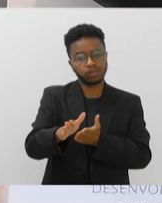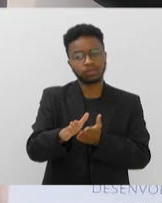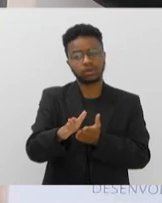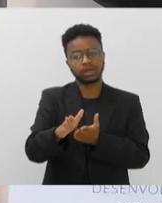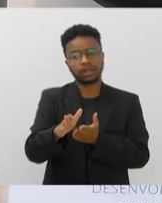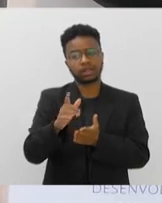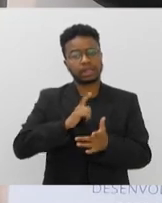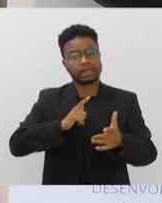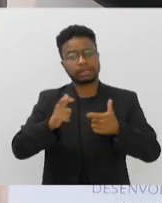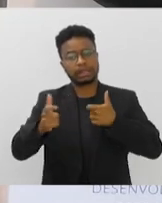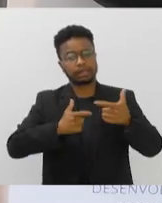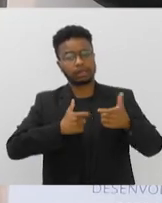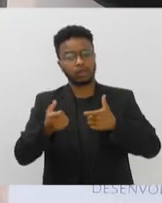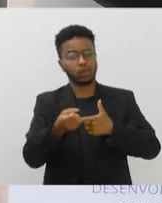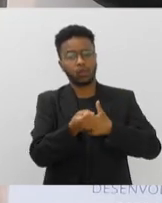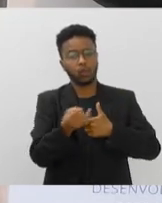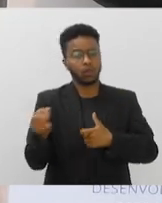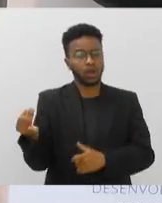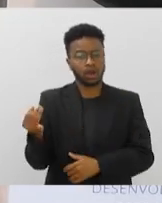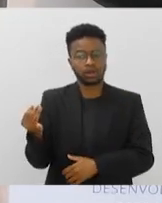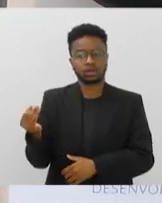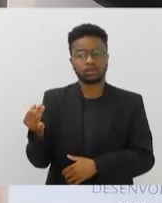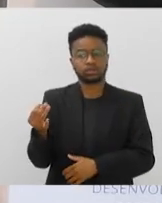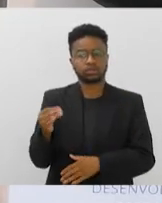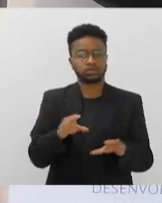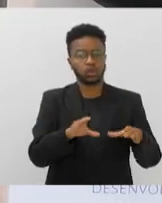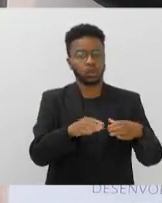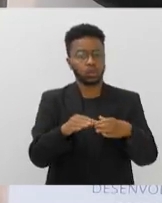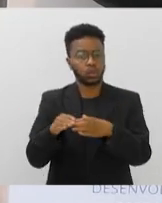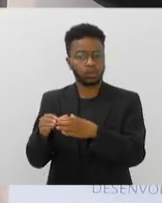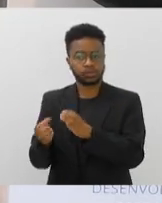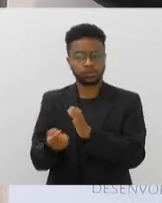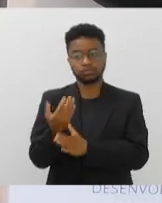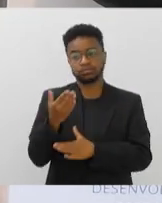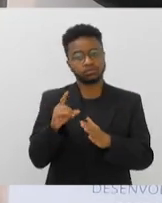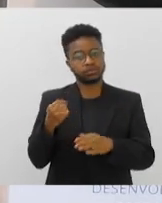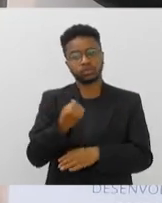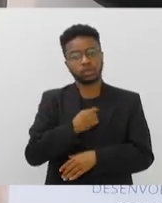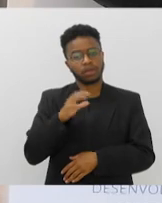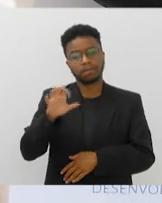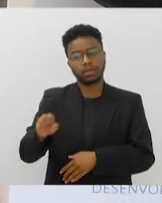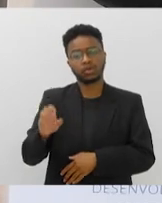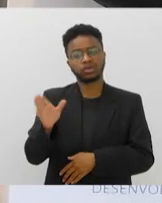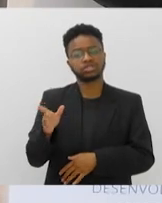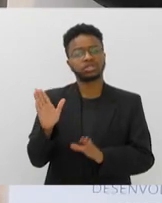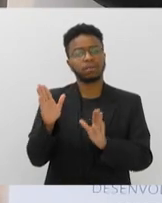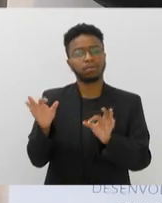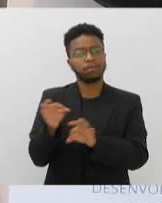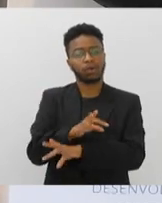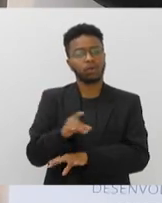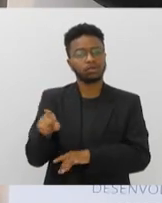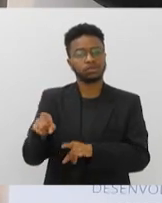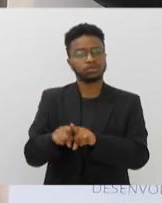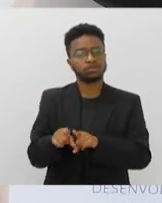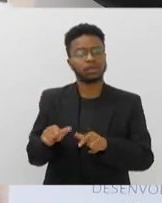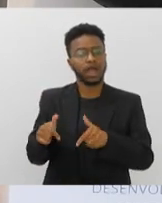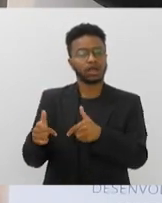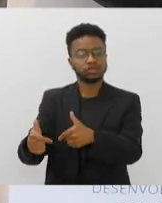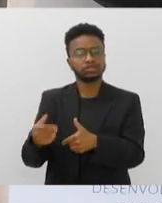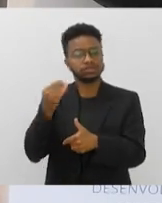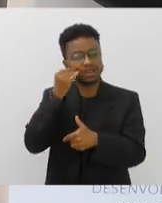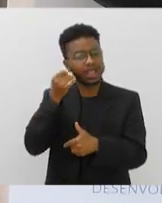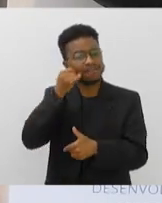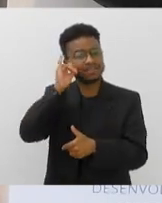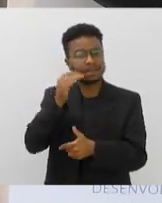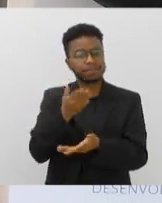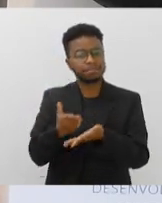tava uma guerra de quantitativo de de frentes parlamentares a gente pegou a que já existia e vamos nessa aqui para não perder o nosso